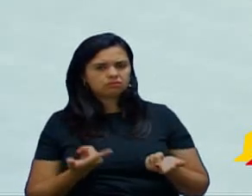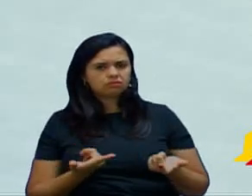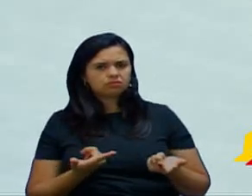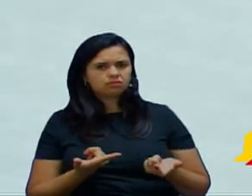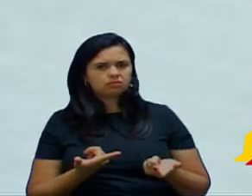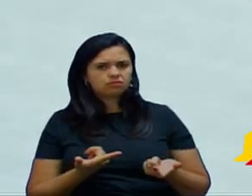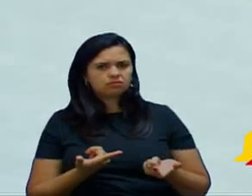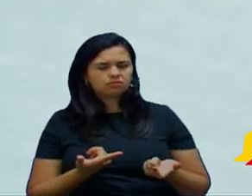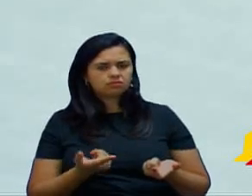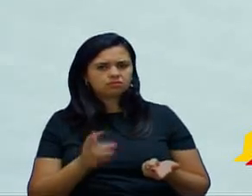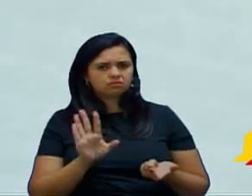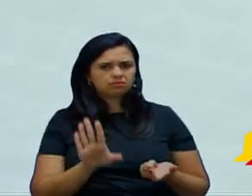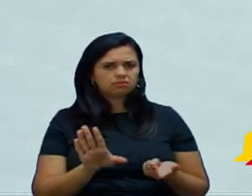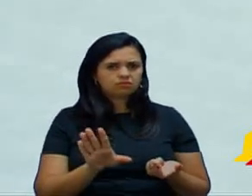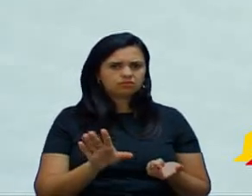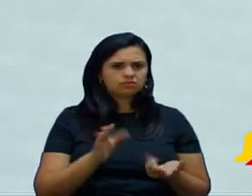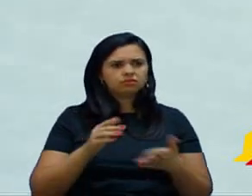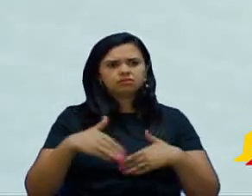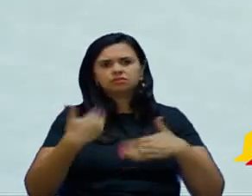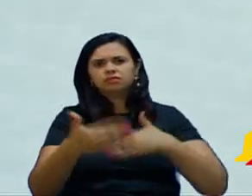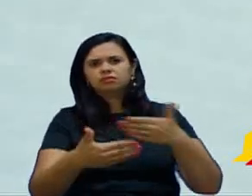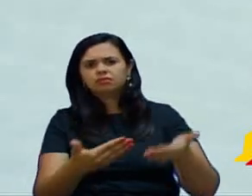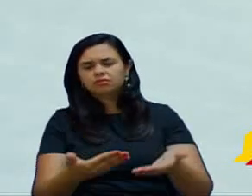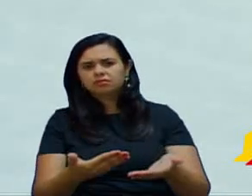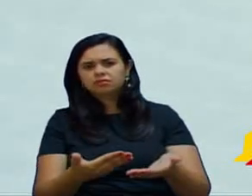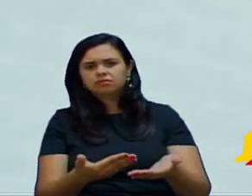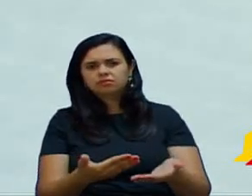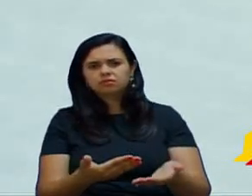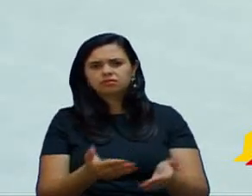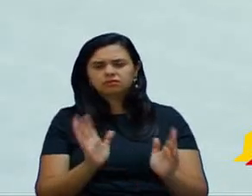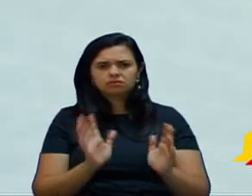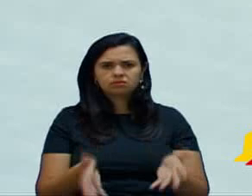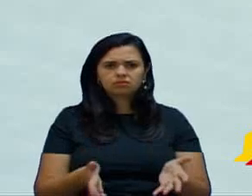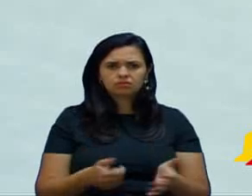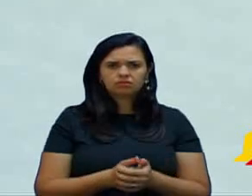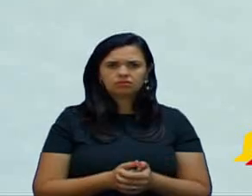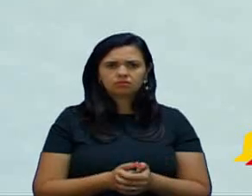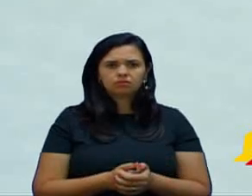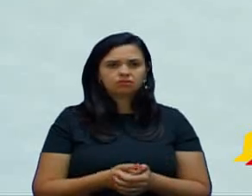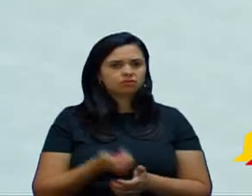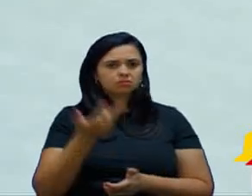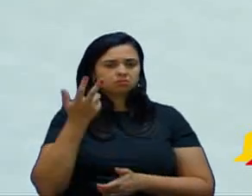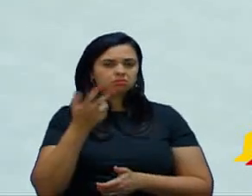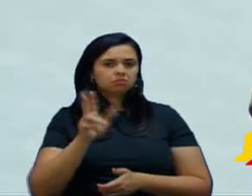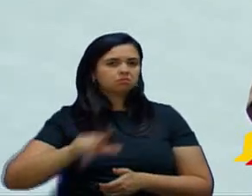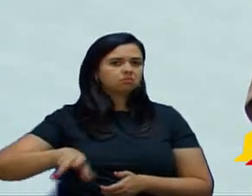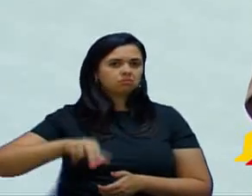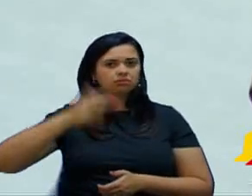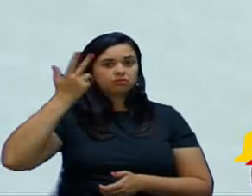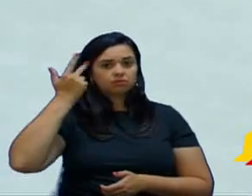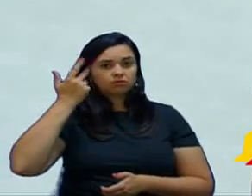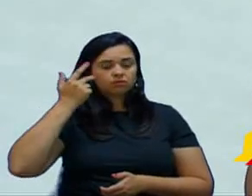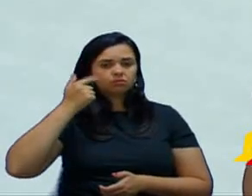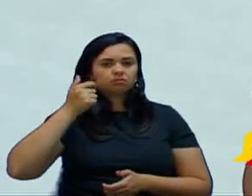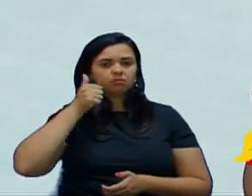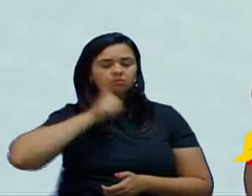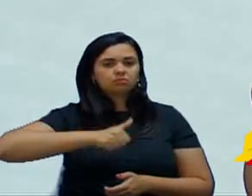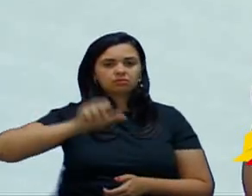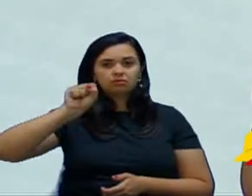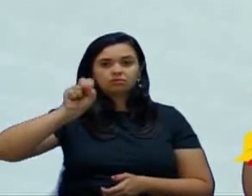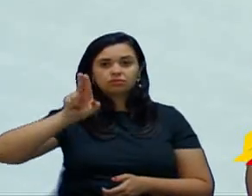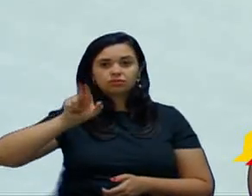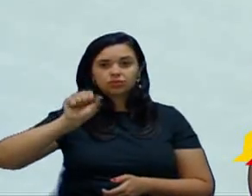Nossa, mas está avançado. Então, assim, não é comum a mulher que depende do SUS conseguir fazer